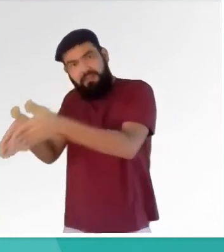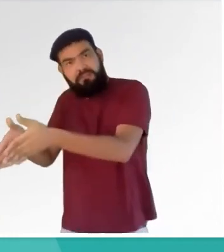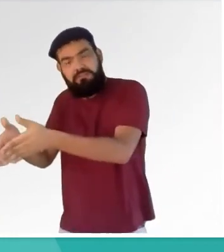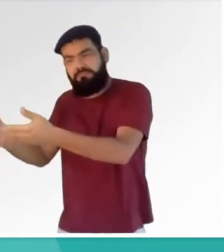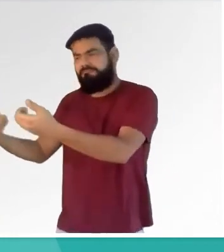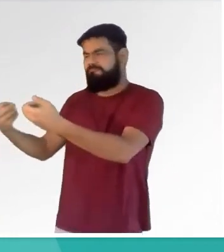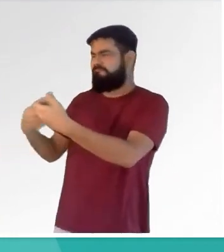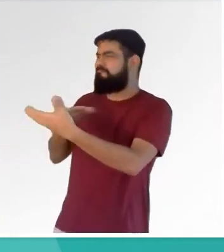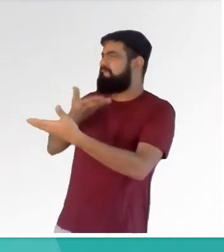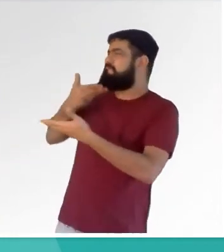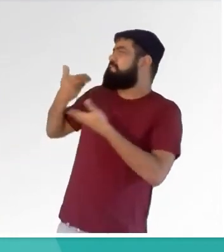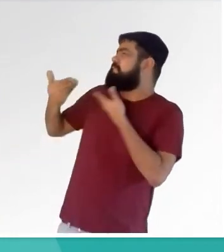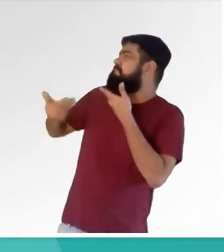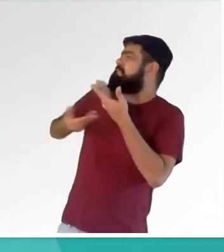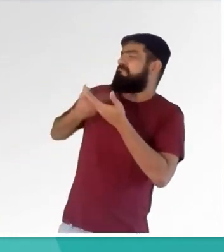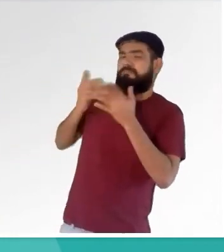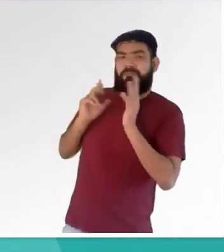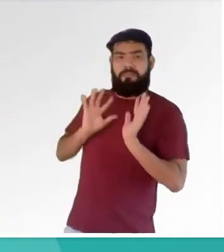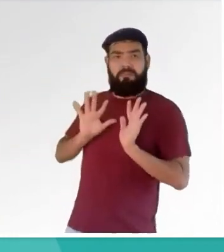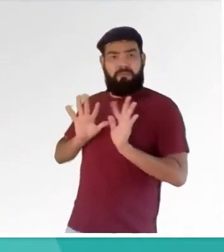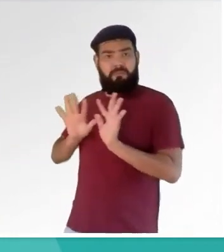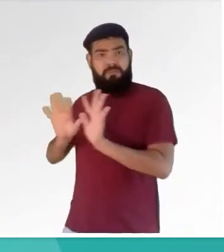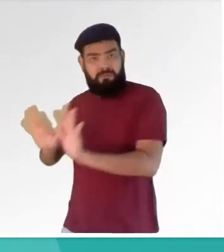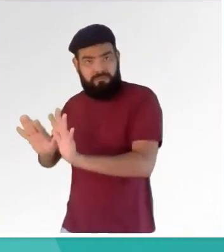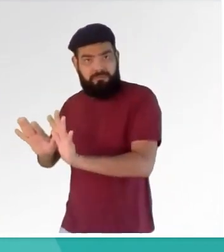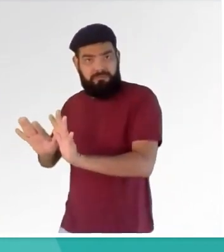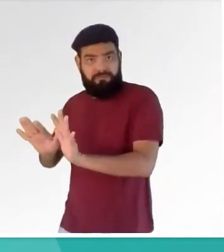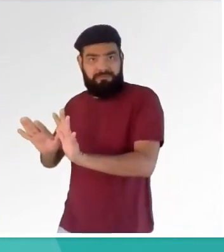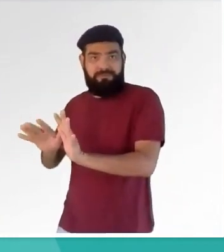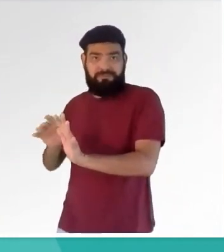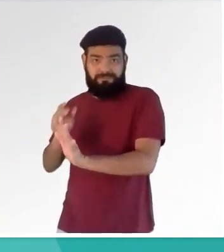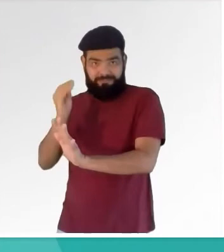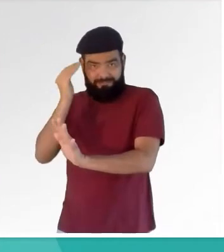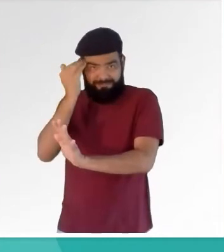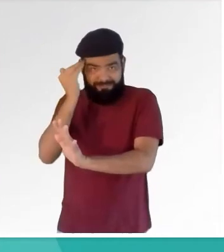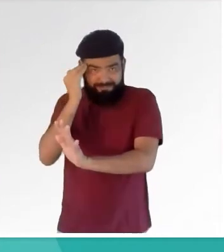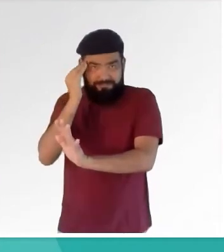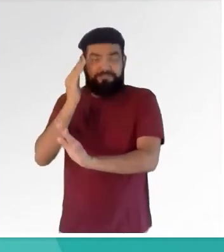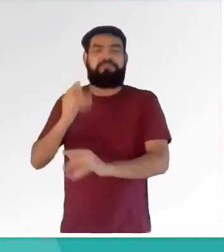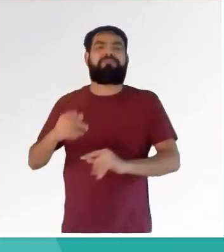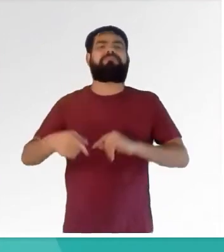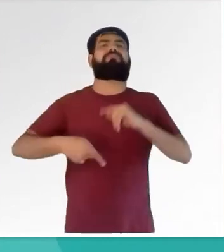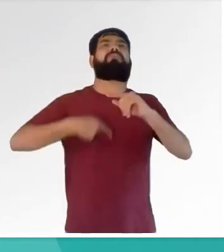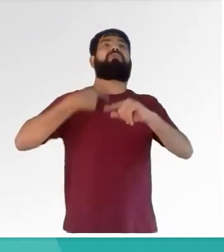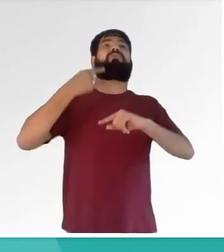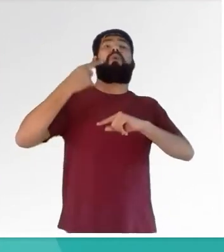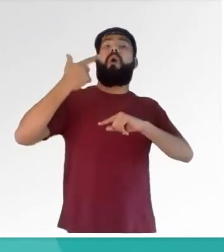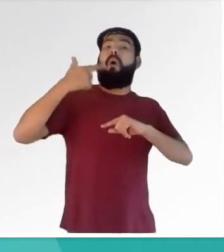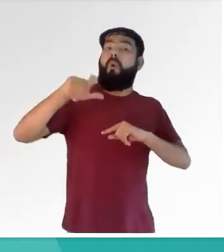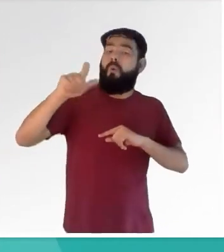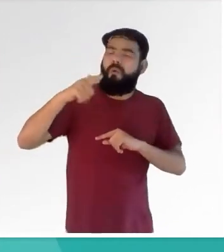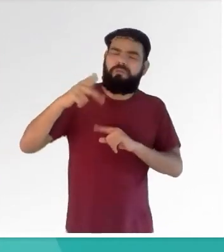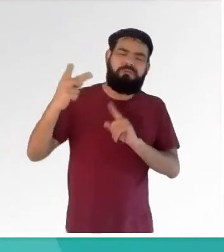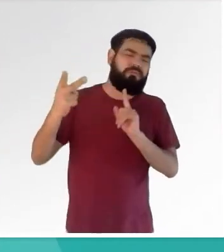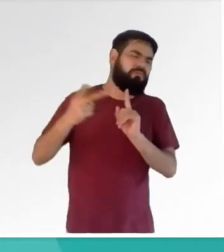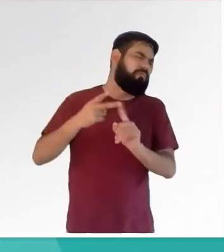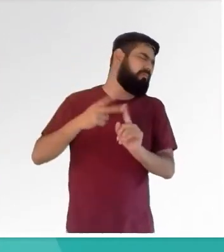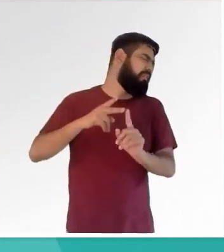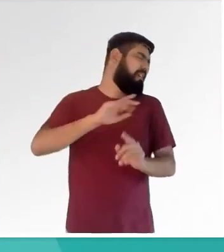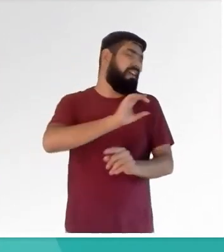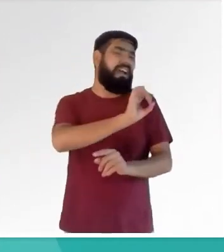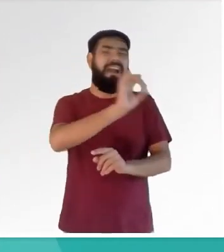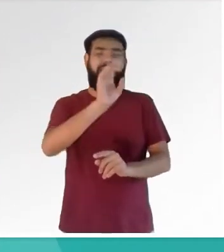vão até ela. Então é um ponto. O outro ponto, toda religião também tem uma coisa